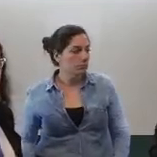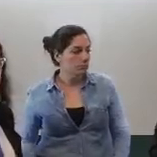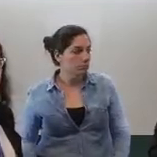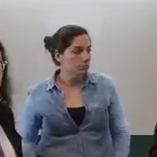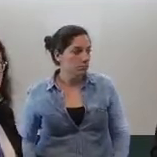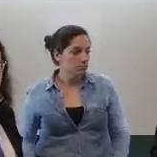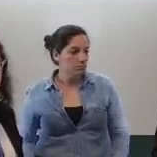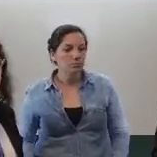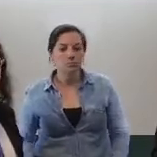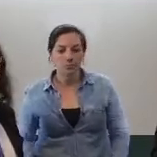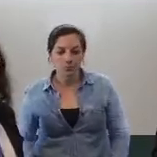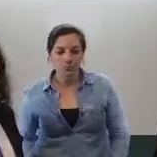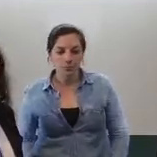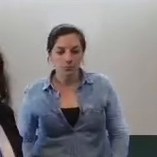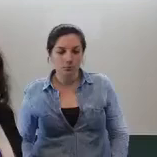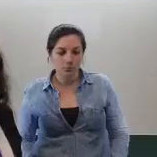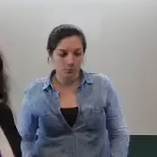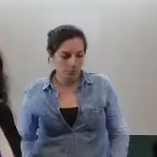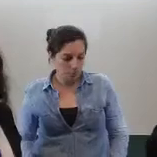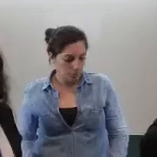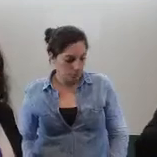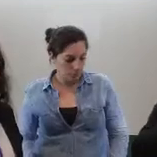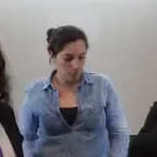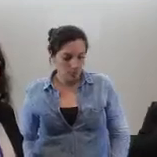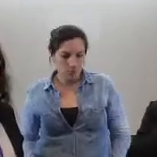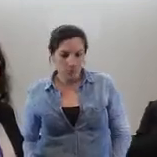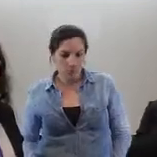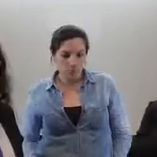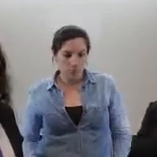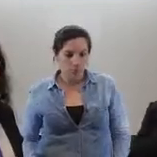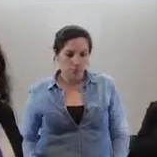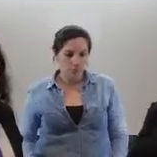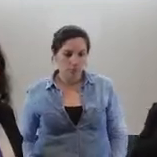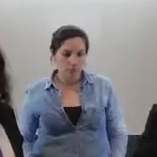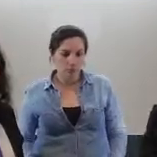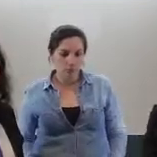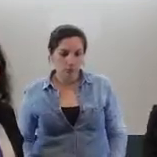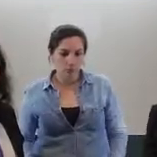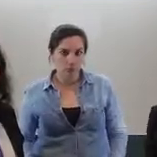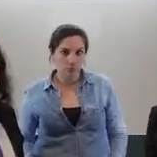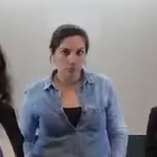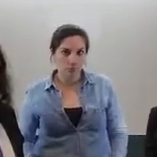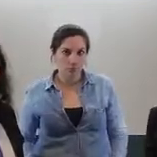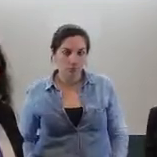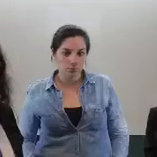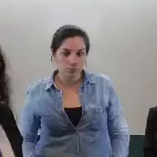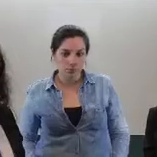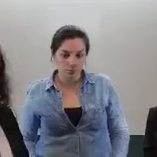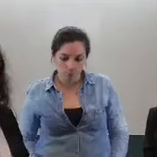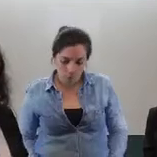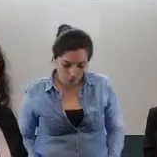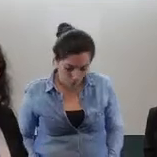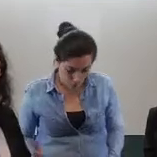bem explicadinha, tem uns exemplos. Sim. Ela é bem... É muito bom, gente, sabe? E aqui ele